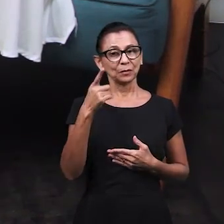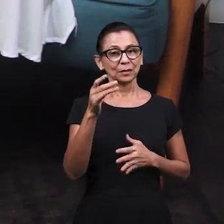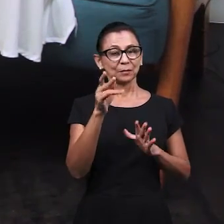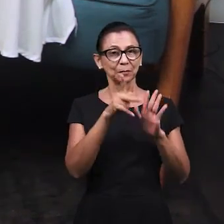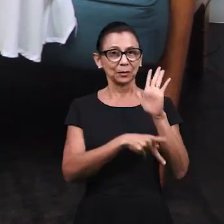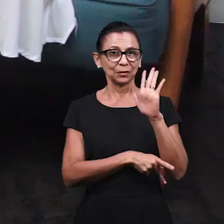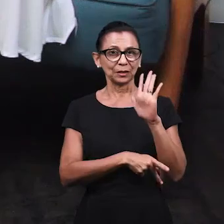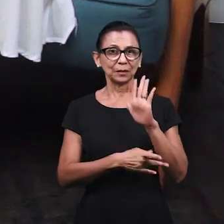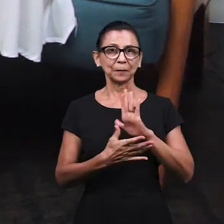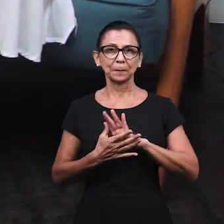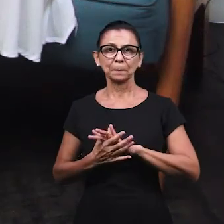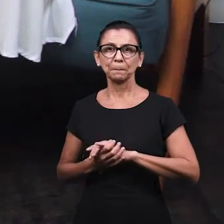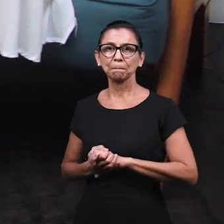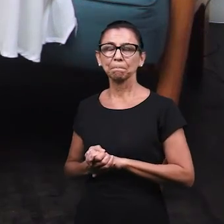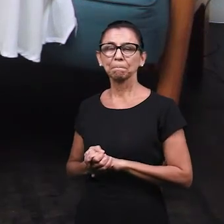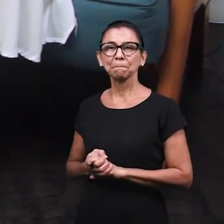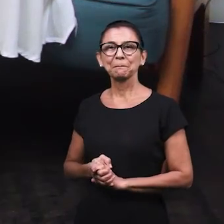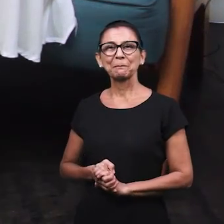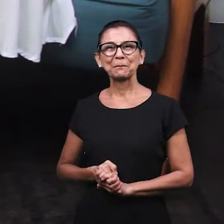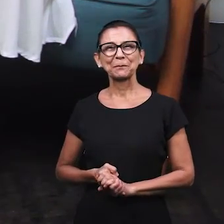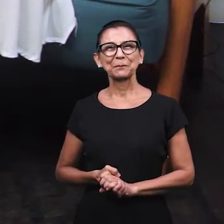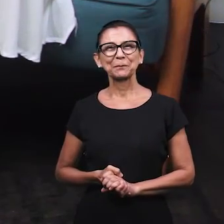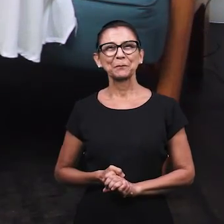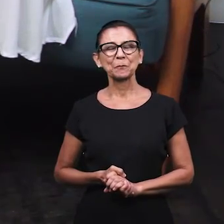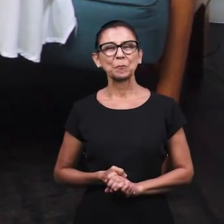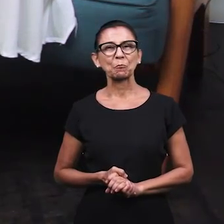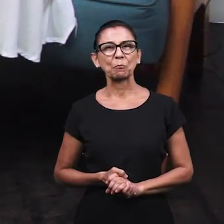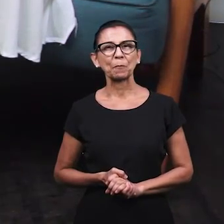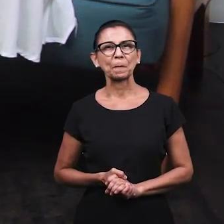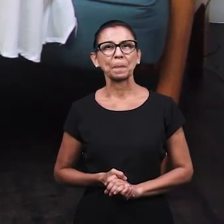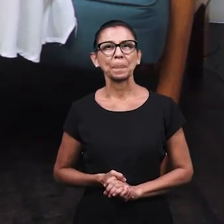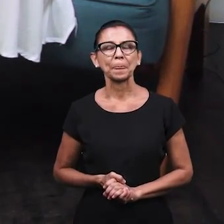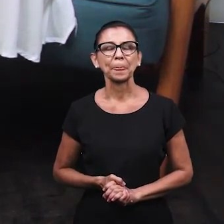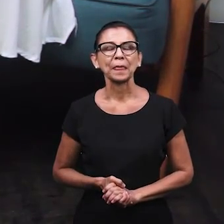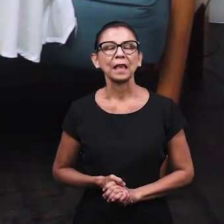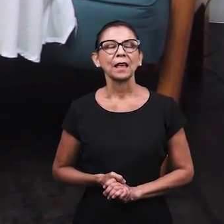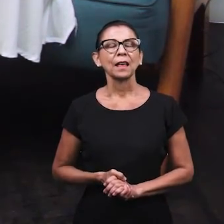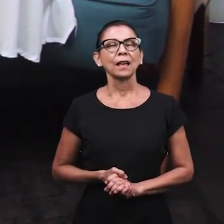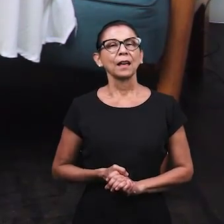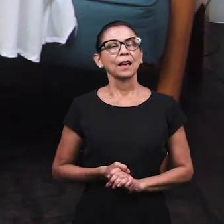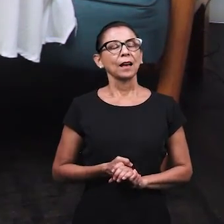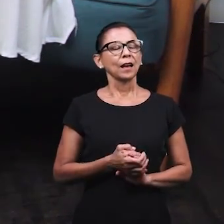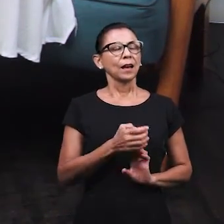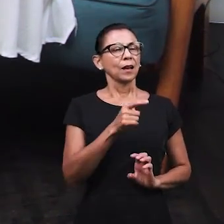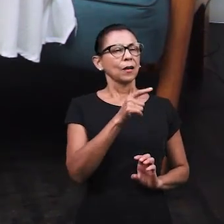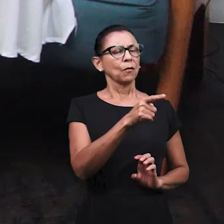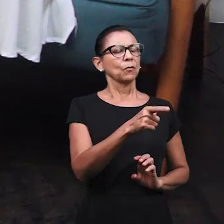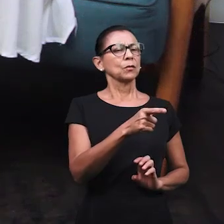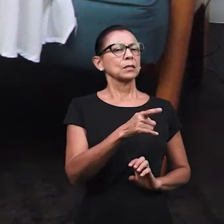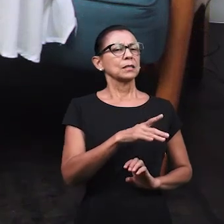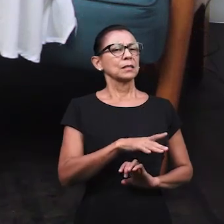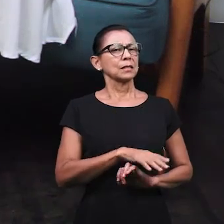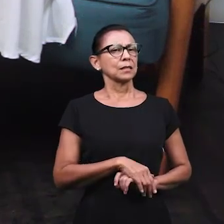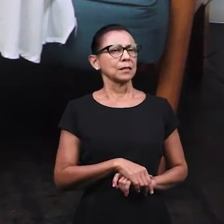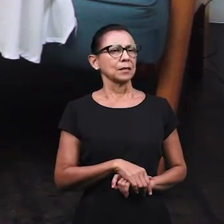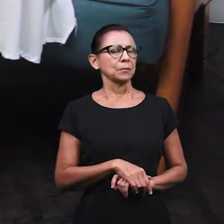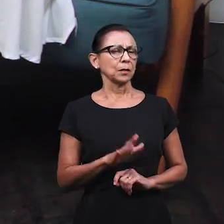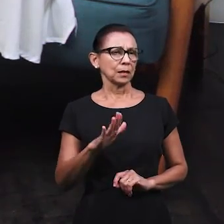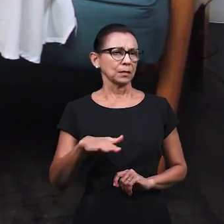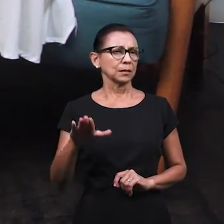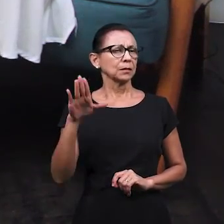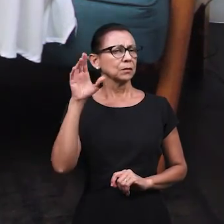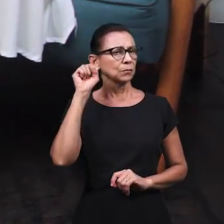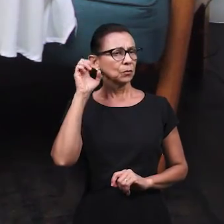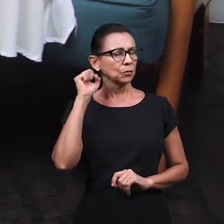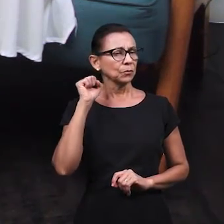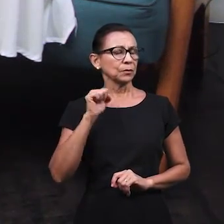Senhor cumprindo aquilo que é o seu projeto. Lucélia, as crianças vão vir. Qual a sua expectativa ao